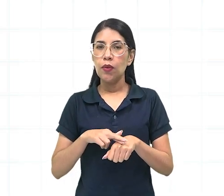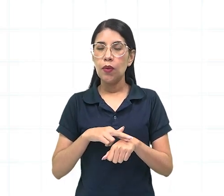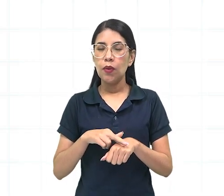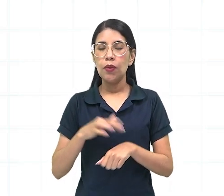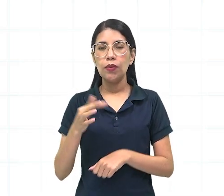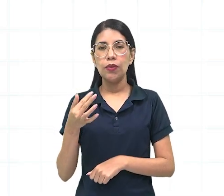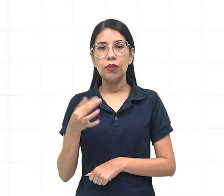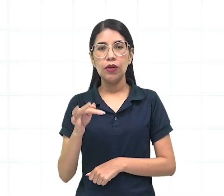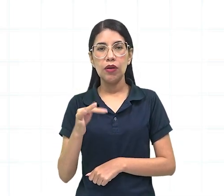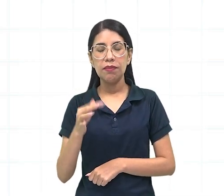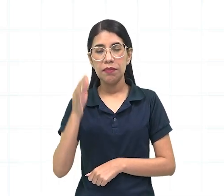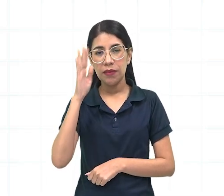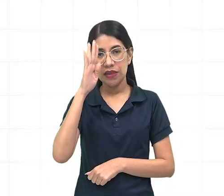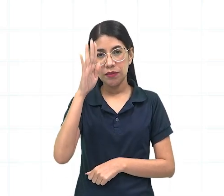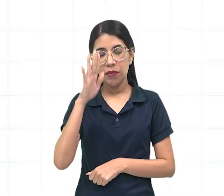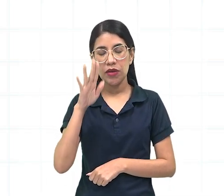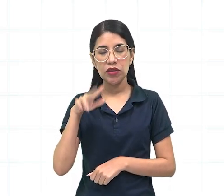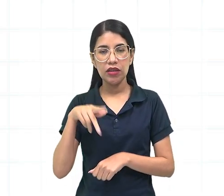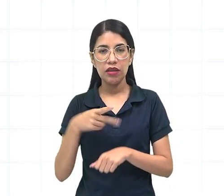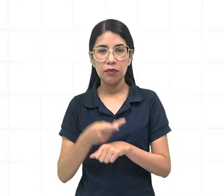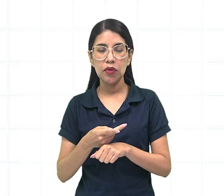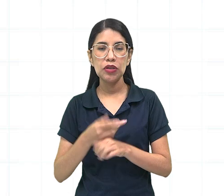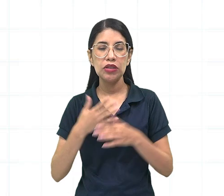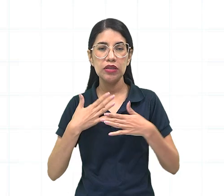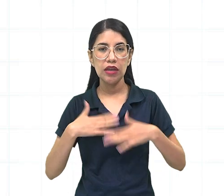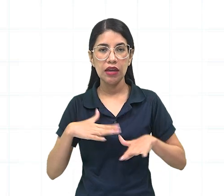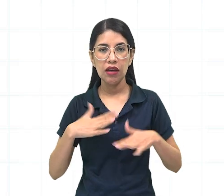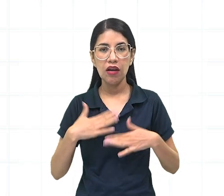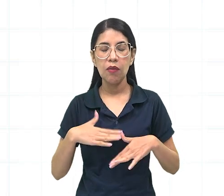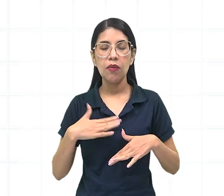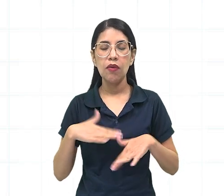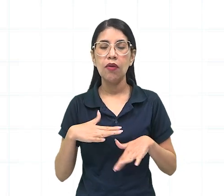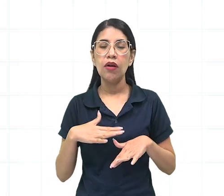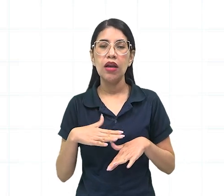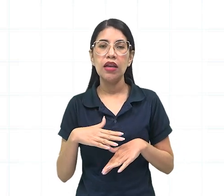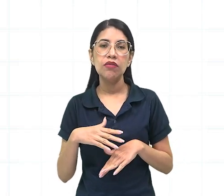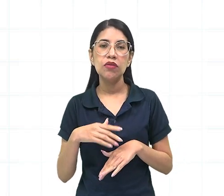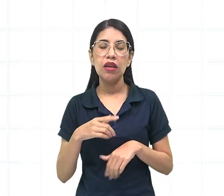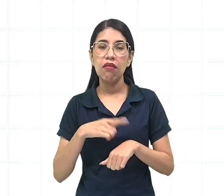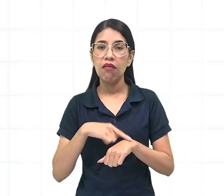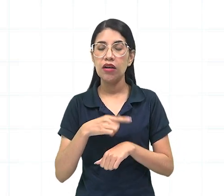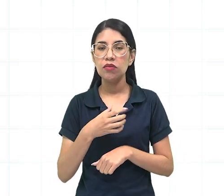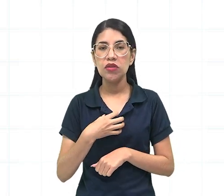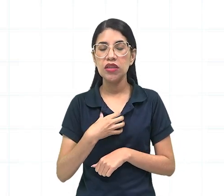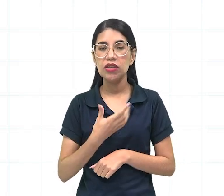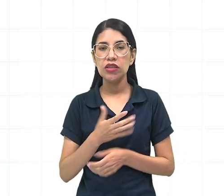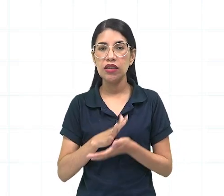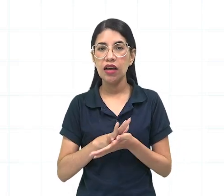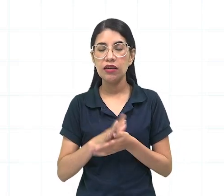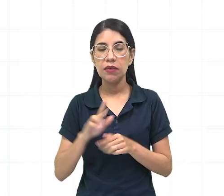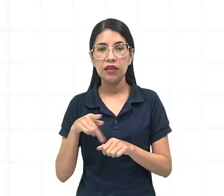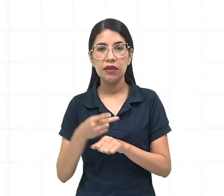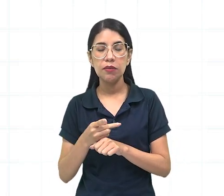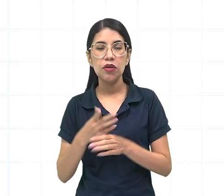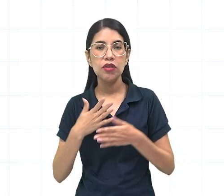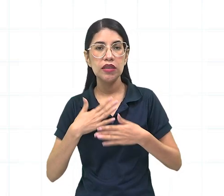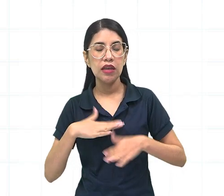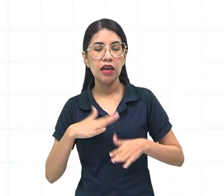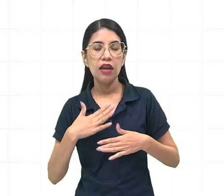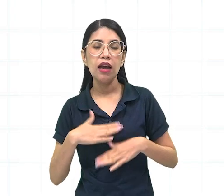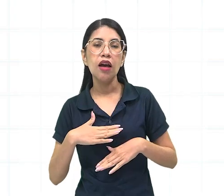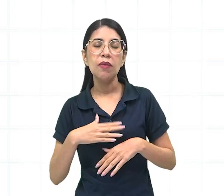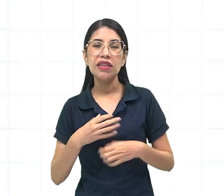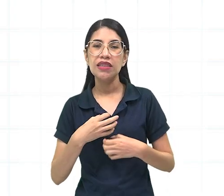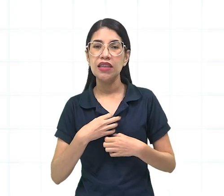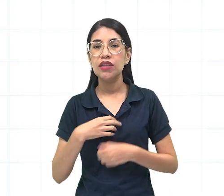quando o sangue esfria, né? Você está praticando ali um esporte e na hora não sente tanto, mas depois que o sangue esfria, aí é que